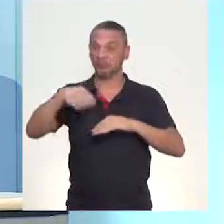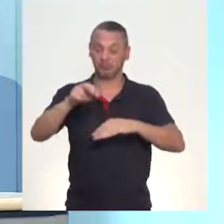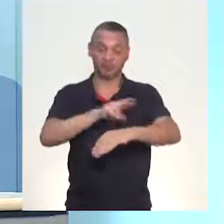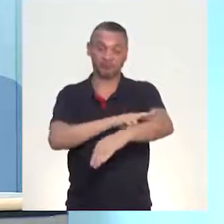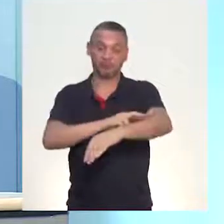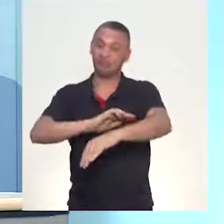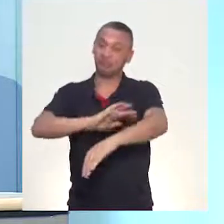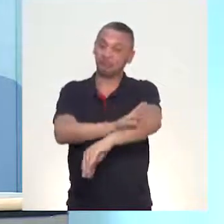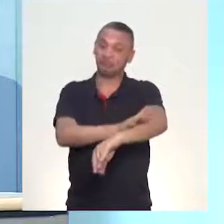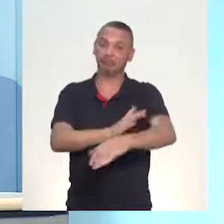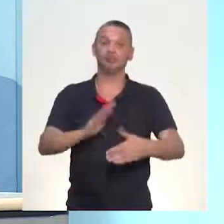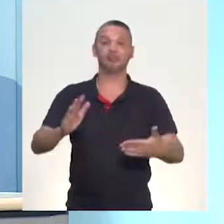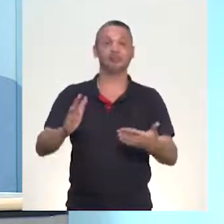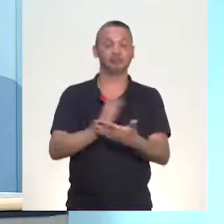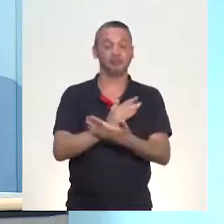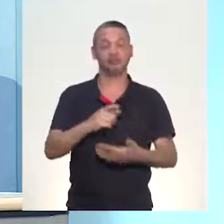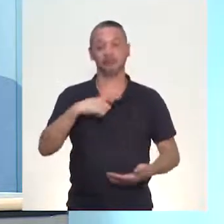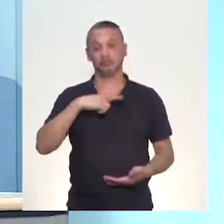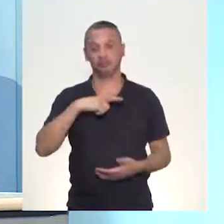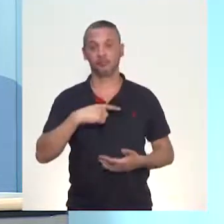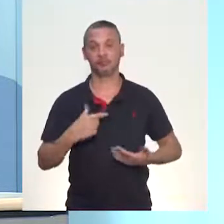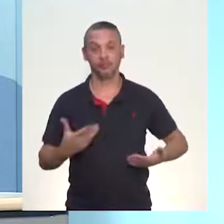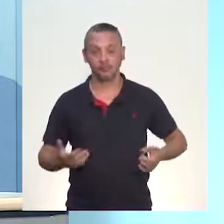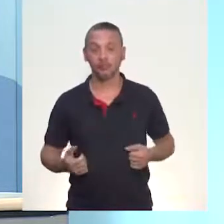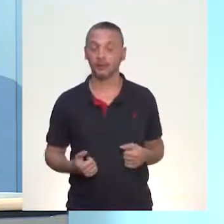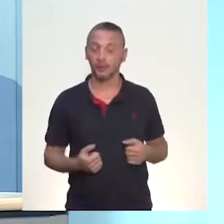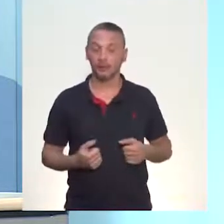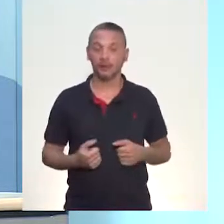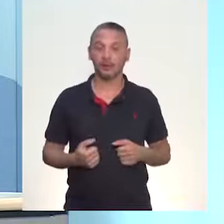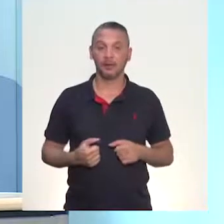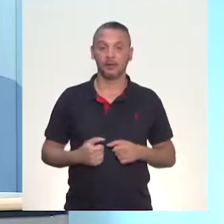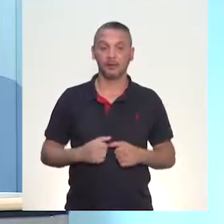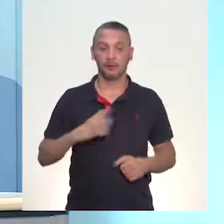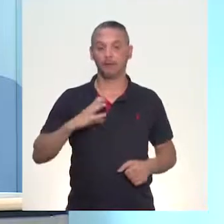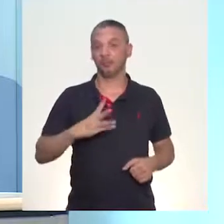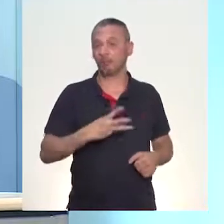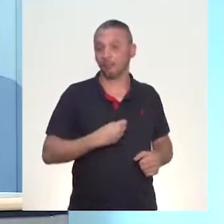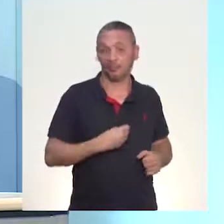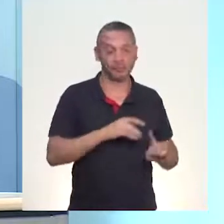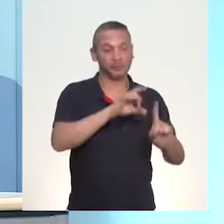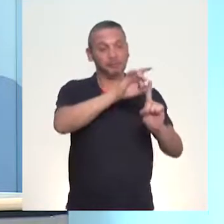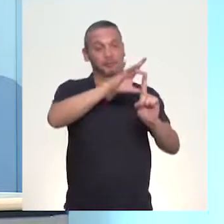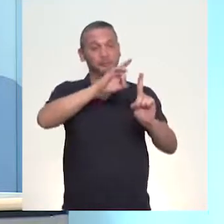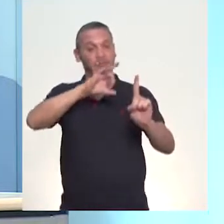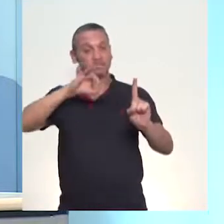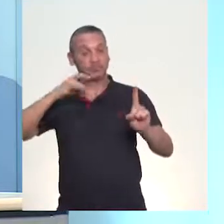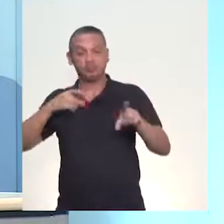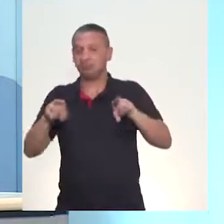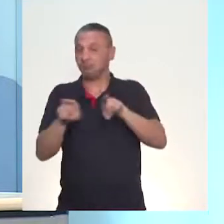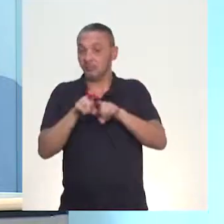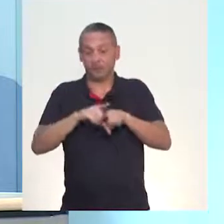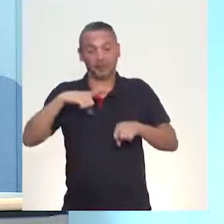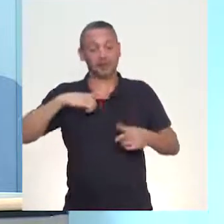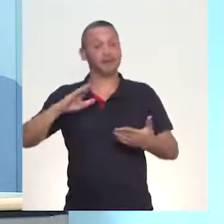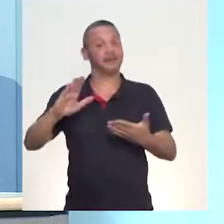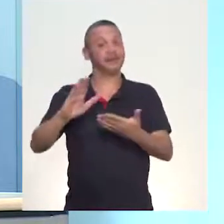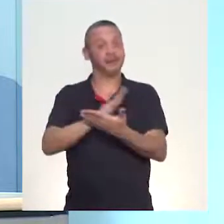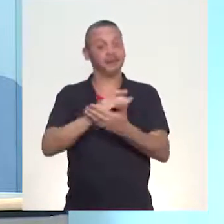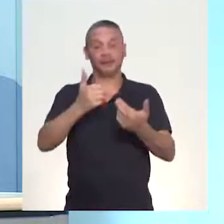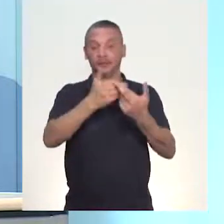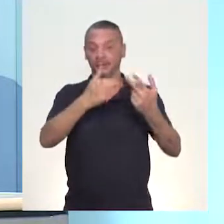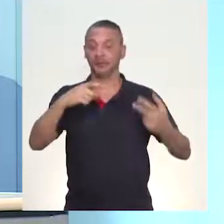racistas, falas misóginas, falas trans, homofóbicas, né? Então, isso é